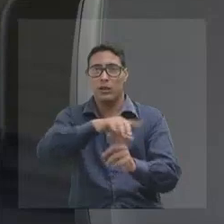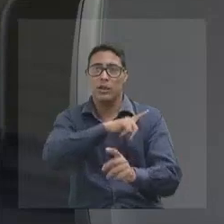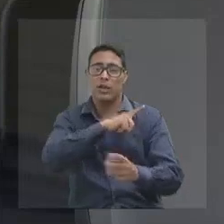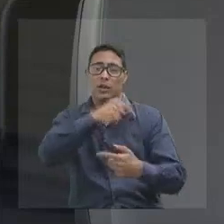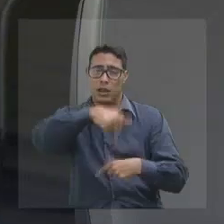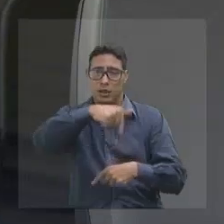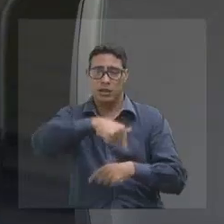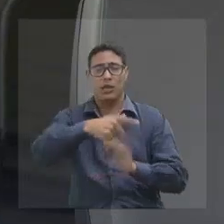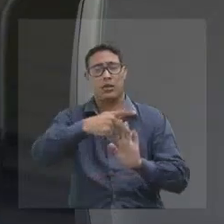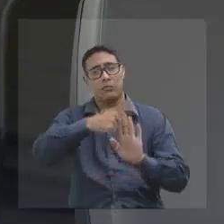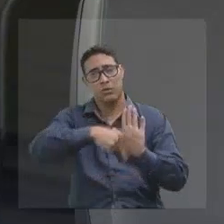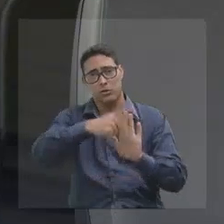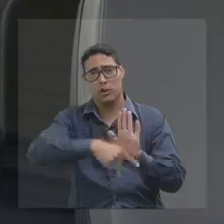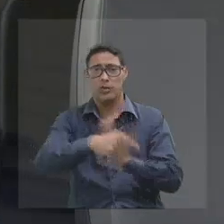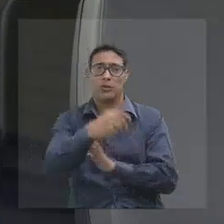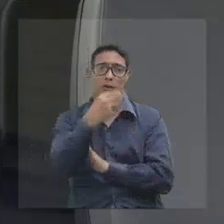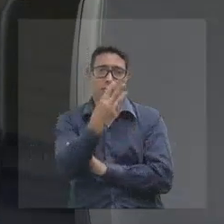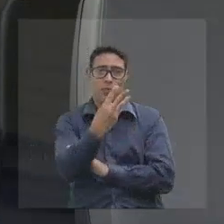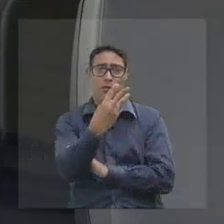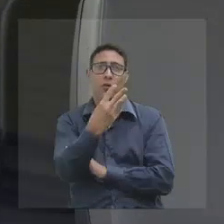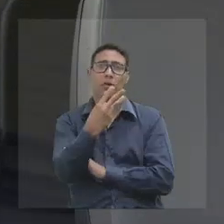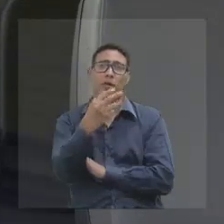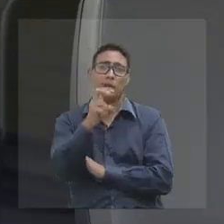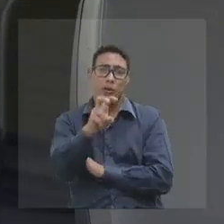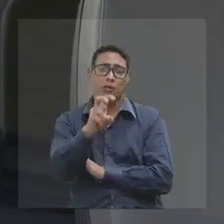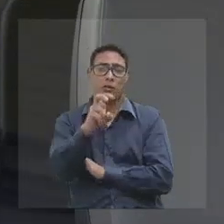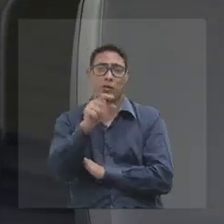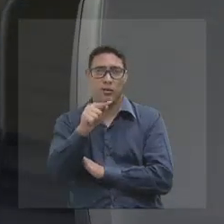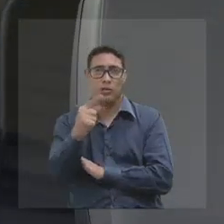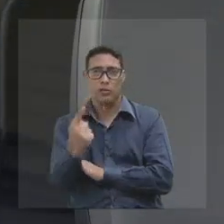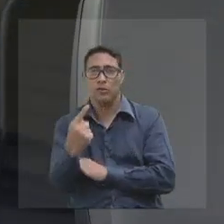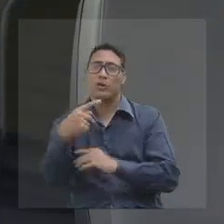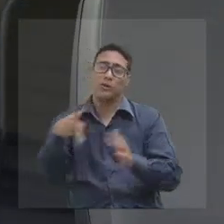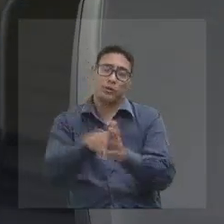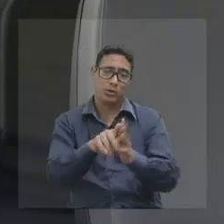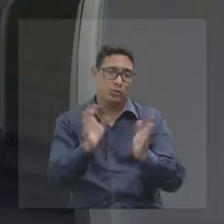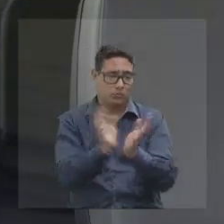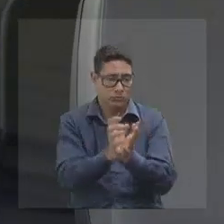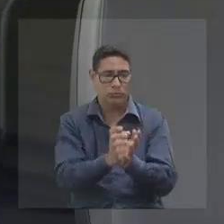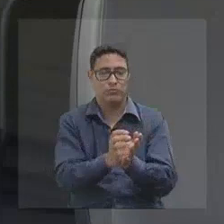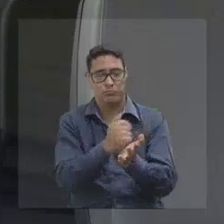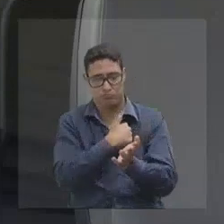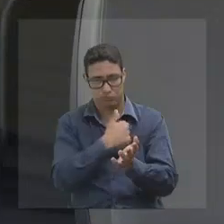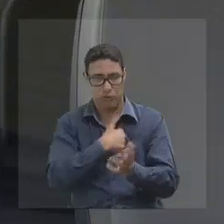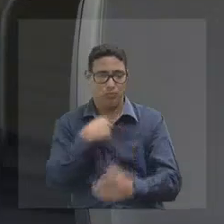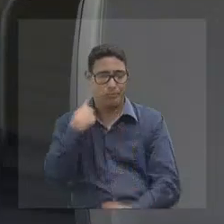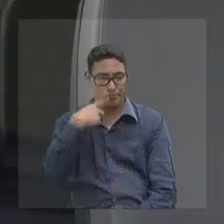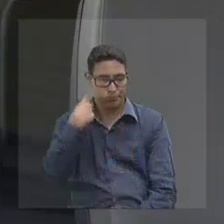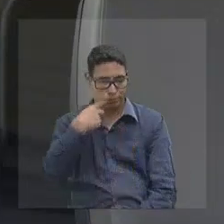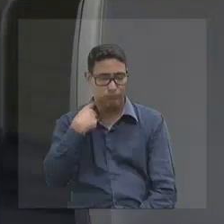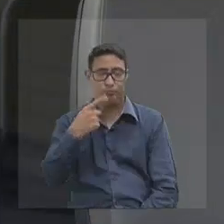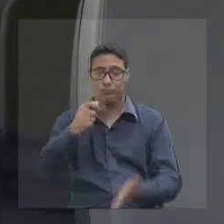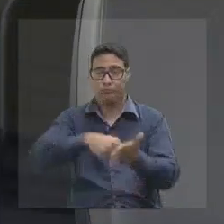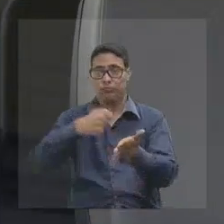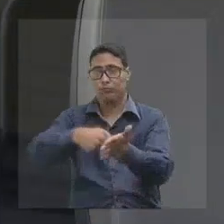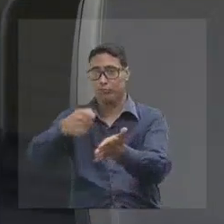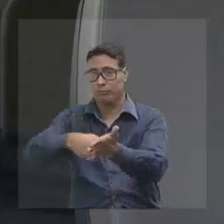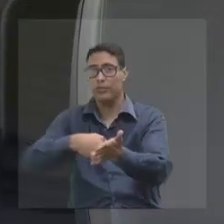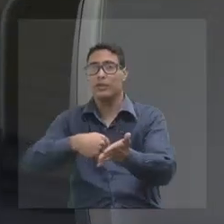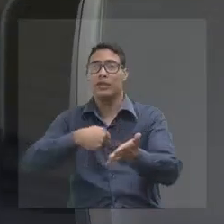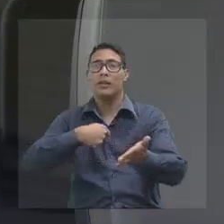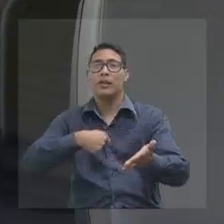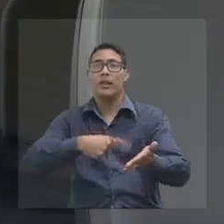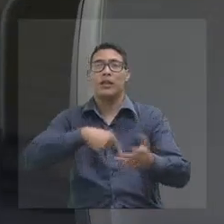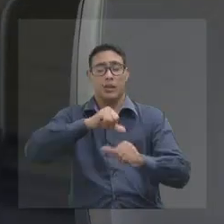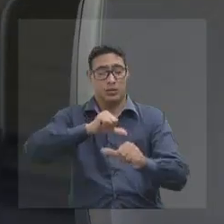3.561 Assinado por outros parlamentares inclusive do meu bloco é para transformar aquela